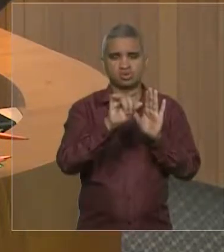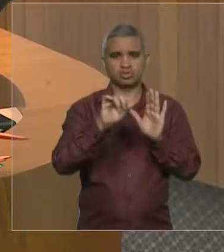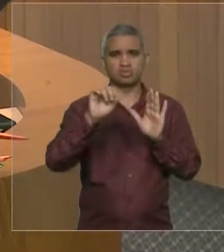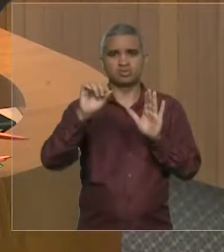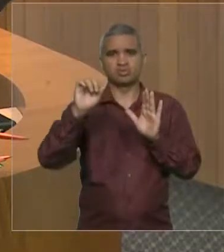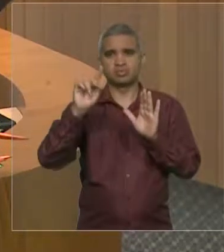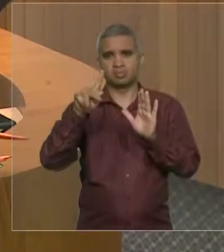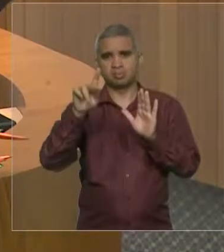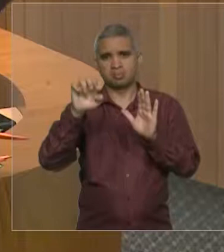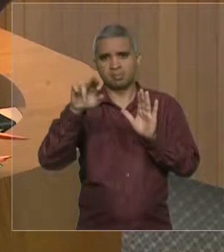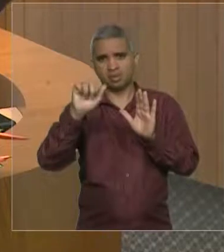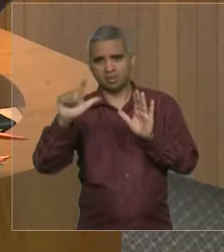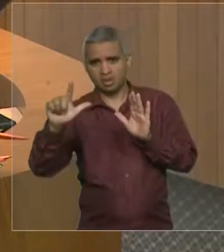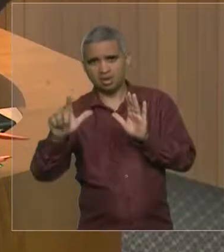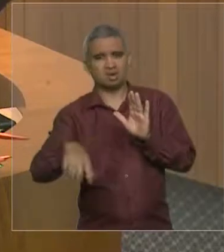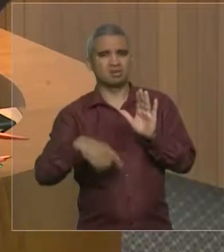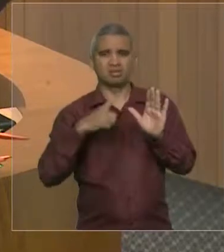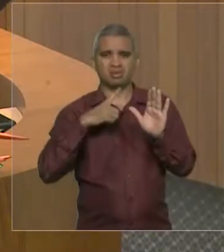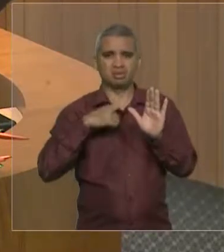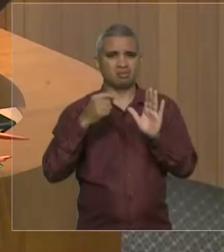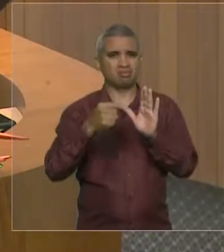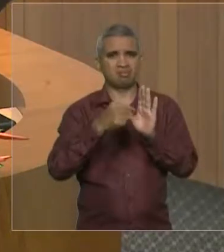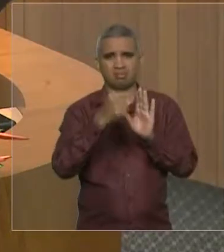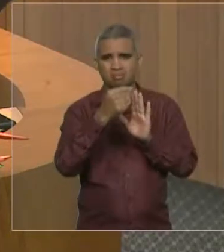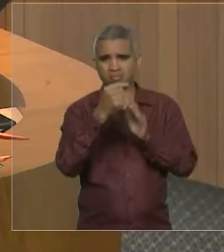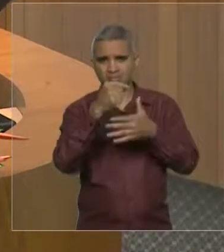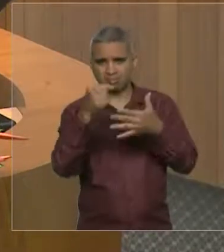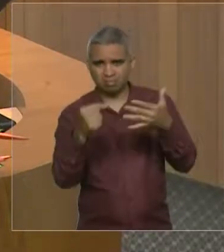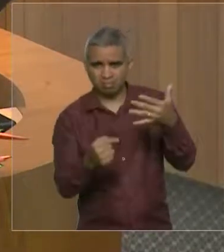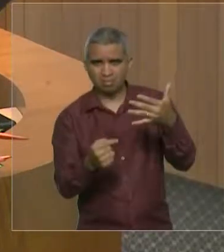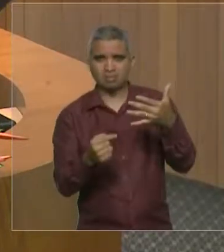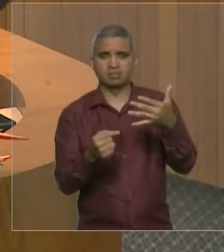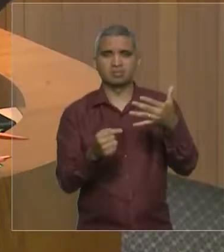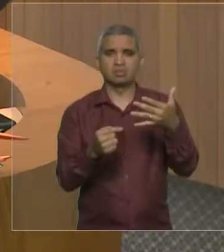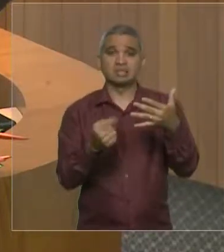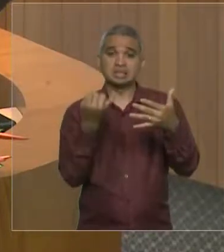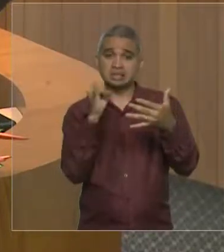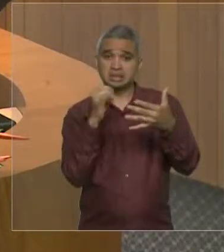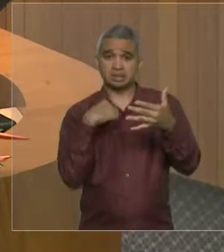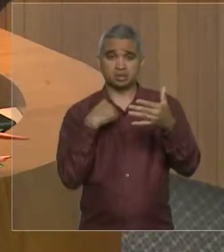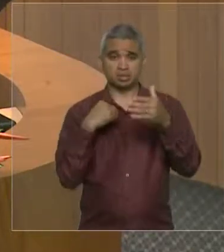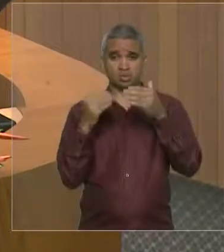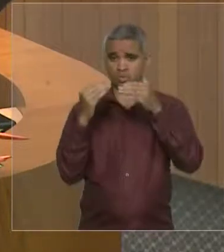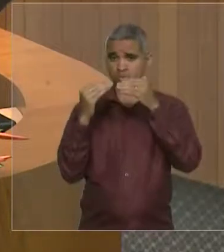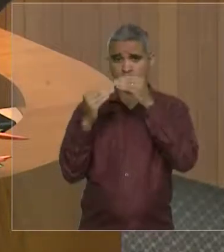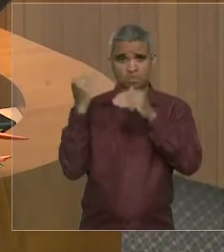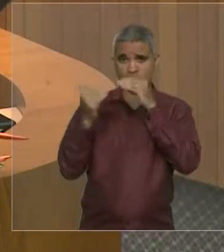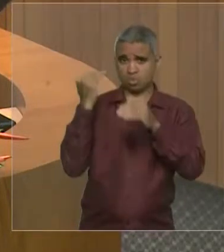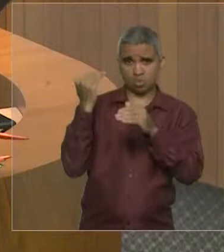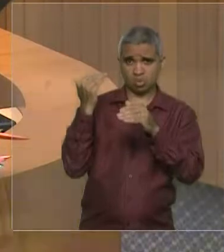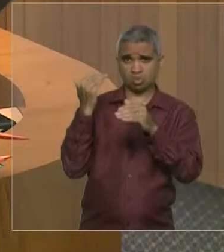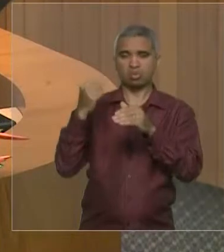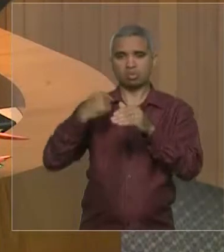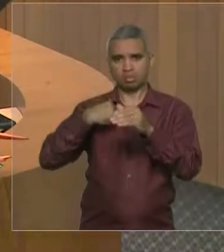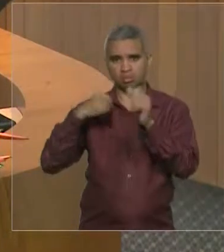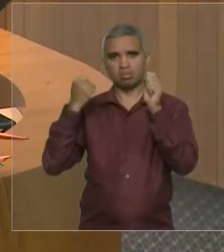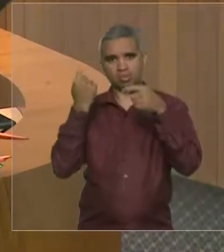com as decisões, as revisões das sentenças. Então, o que aconteceu aqui? O